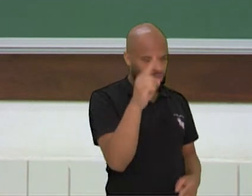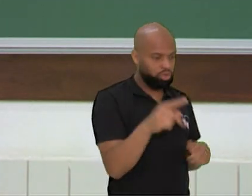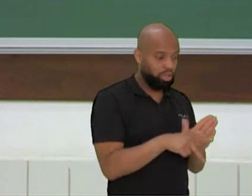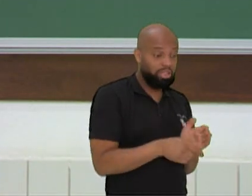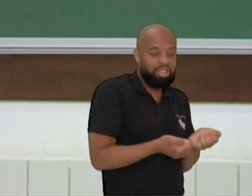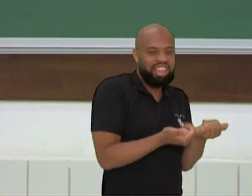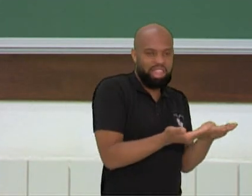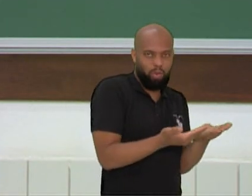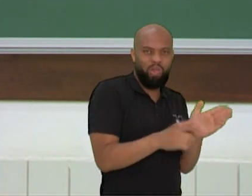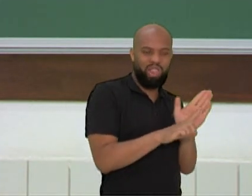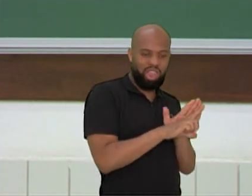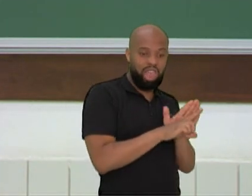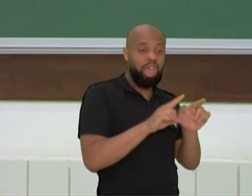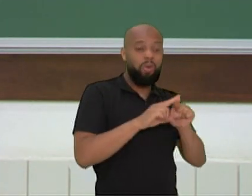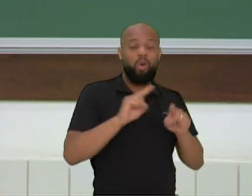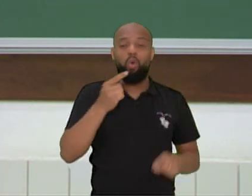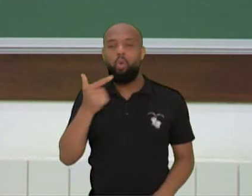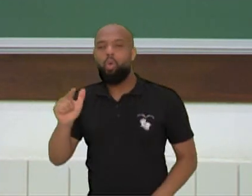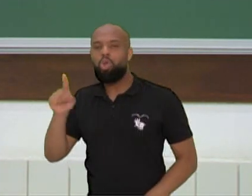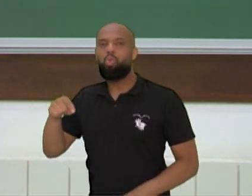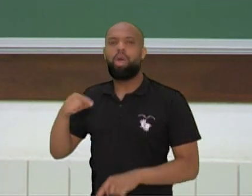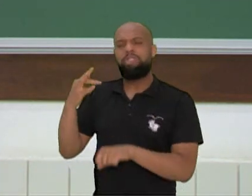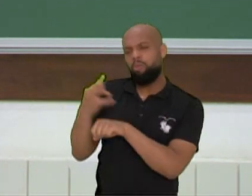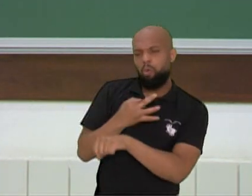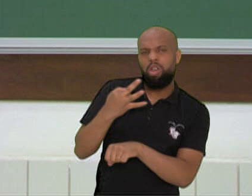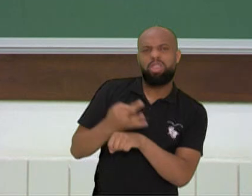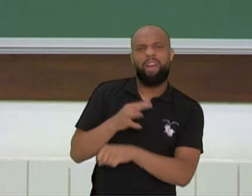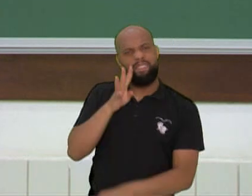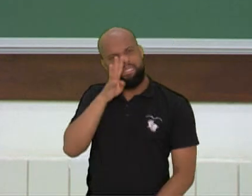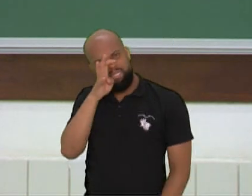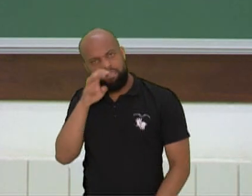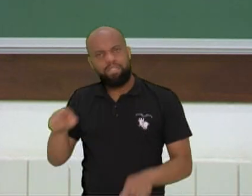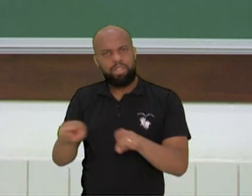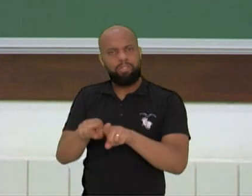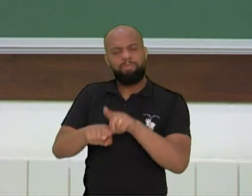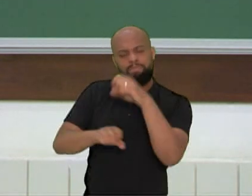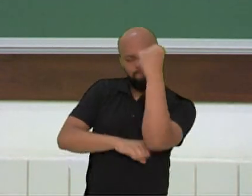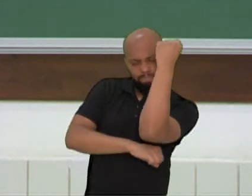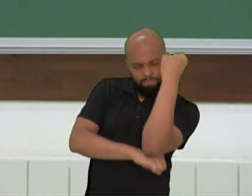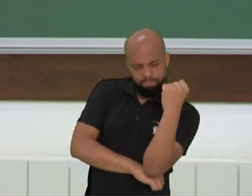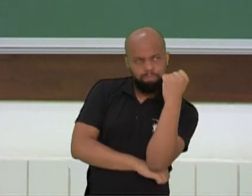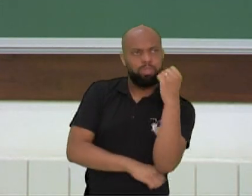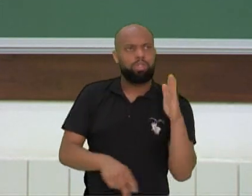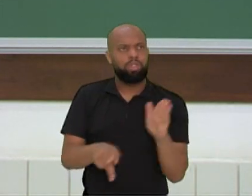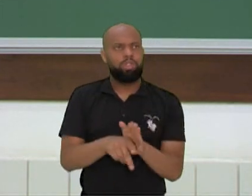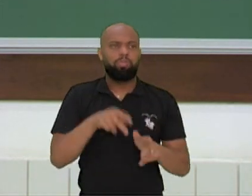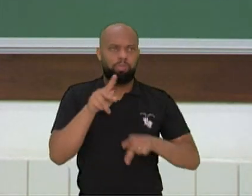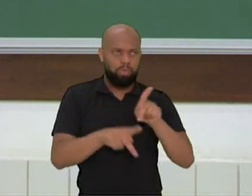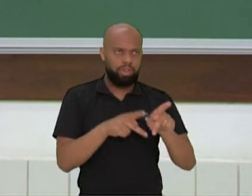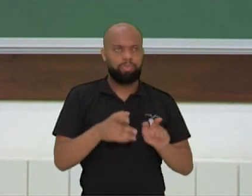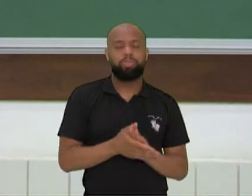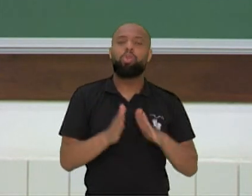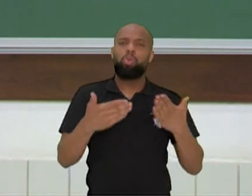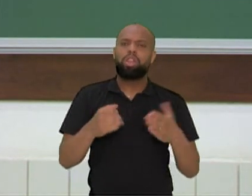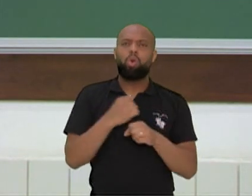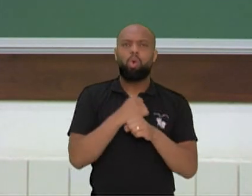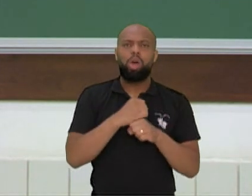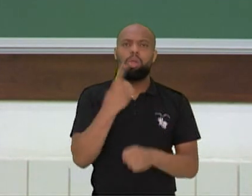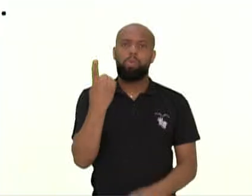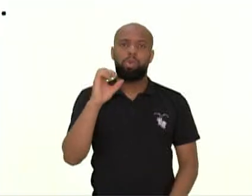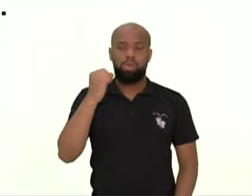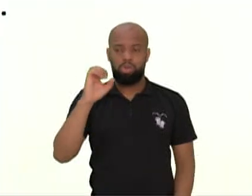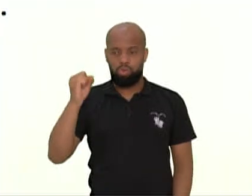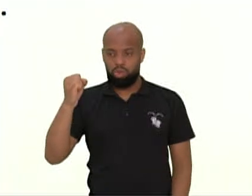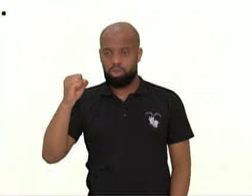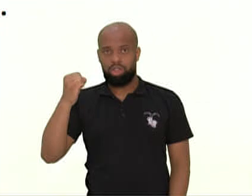justamente motivado pela resistência e o esforço dessa população. Vamos relembrar, na década de